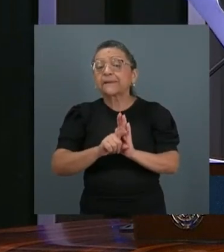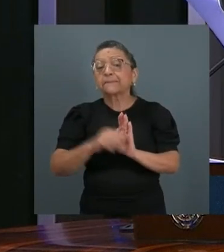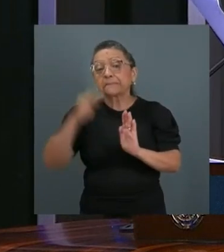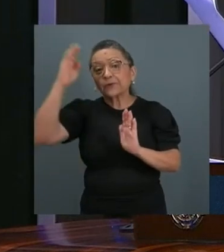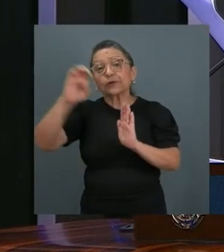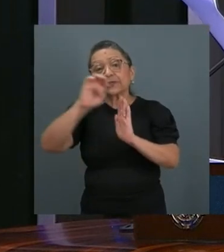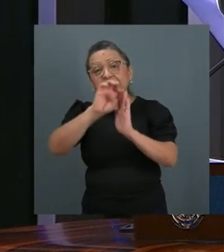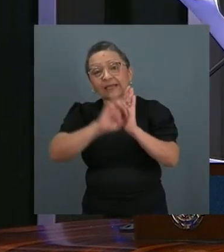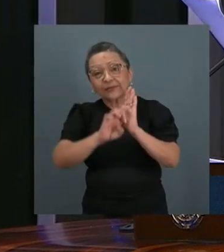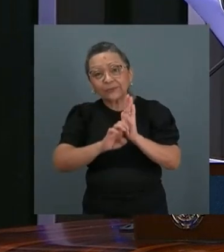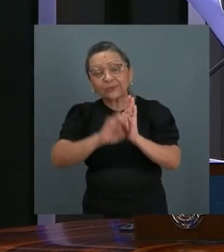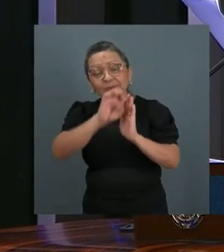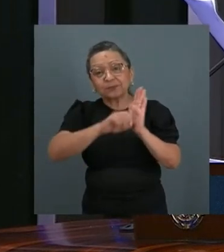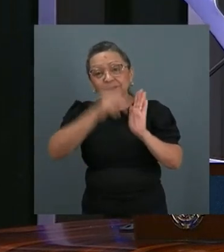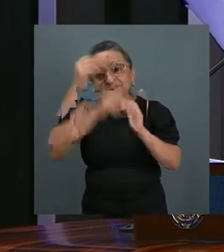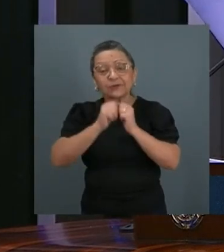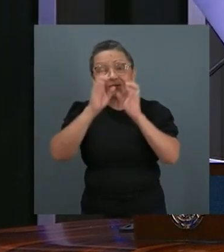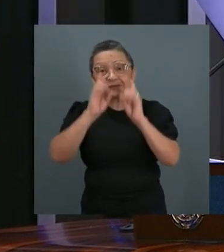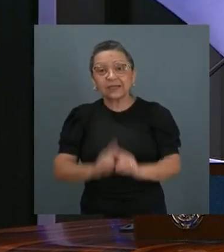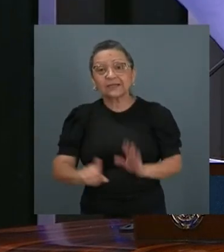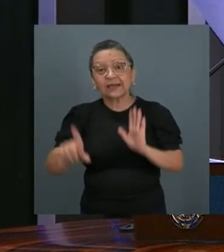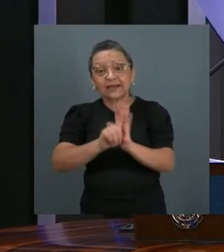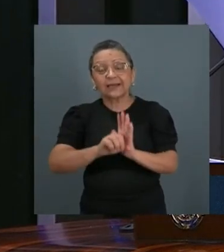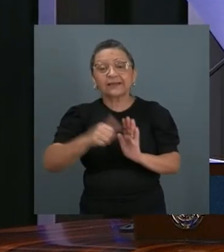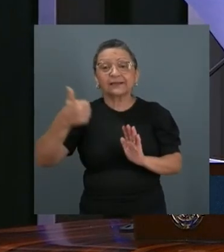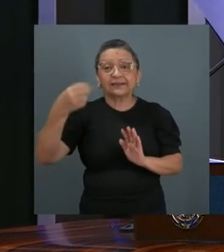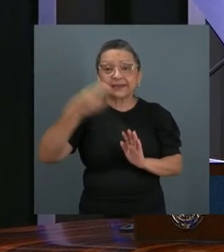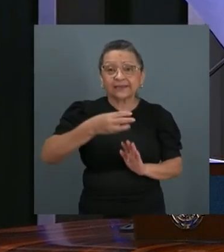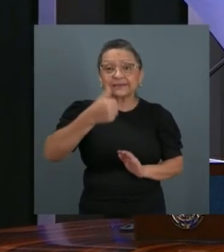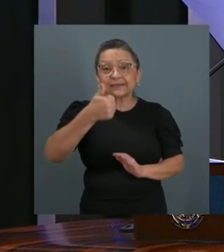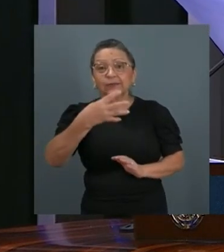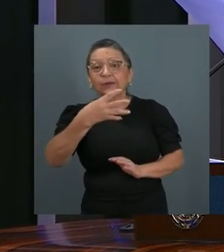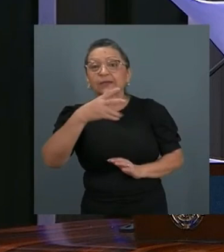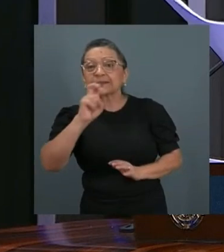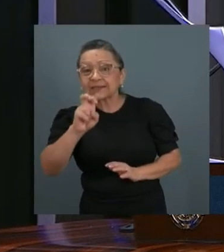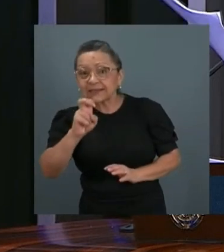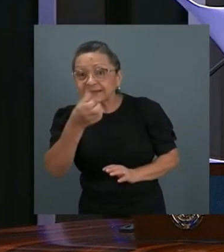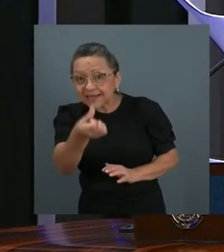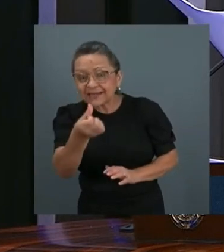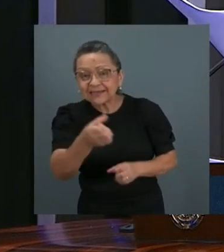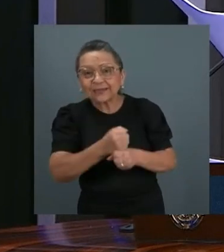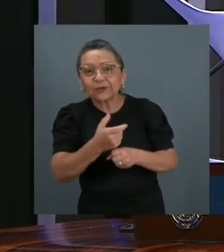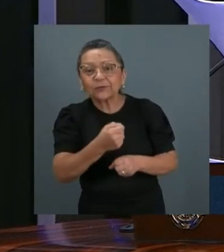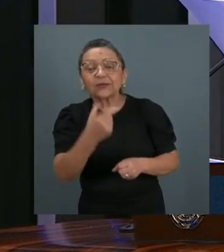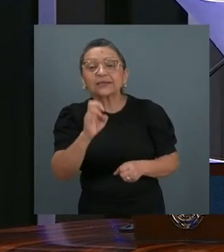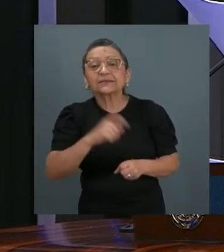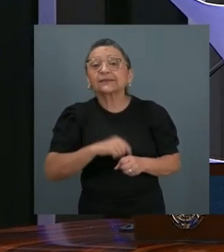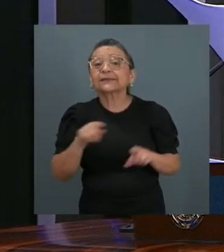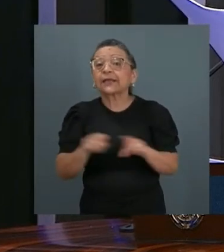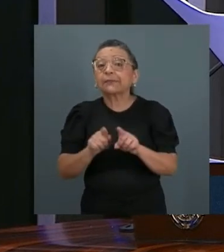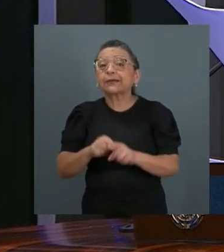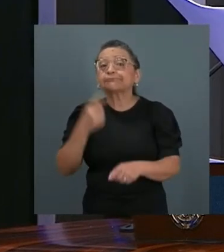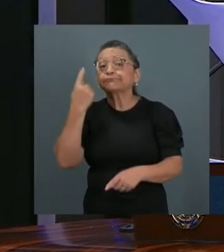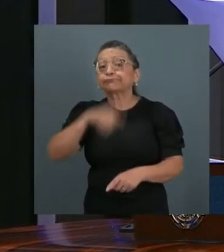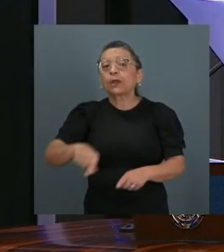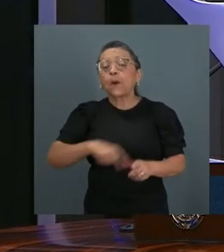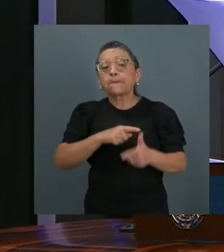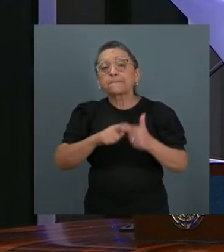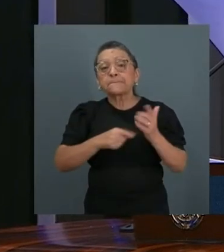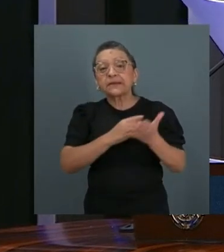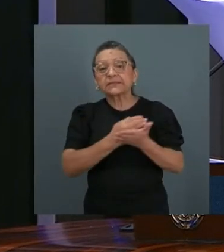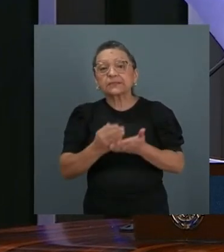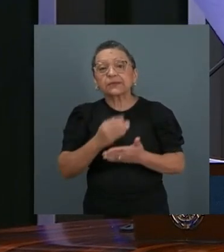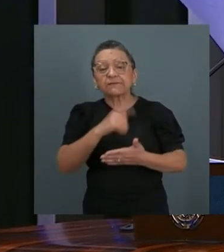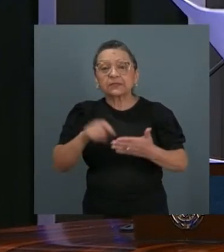da Pessoa com Deficiência, a Lei 13.146 de 2015, além de violar o princípio da